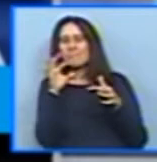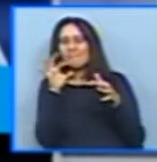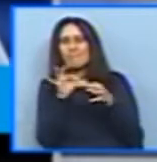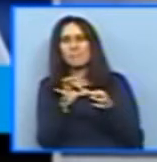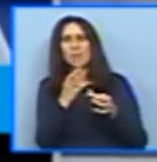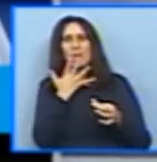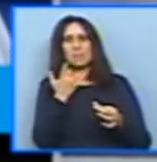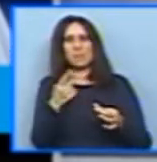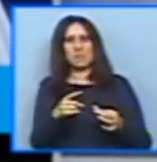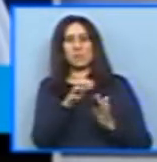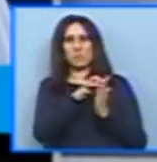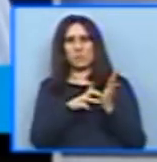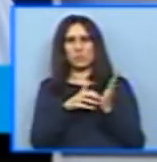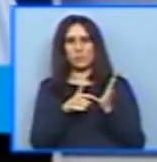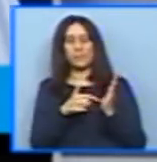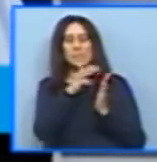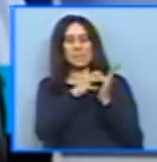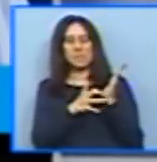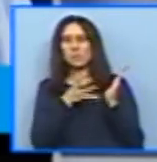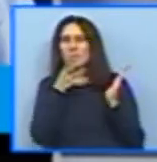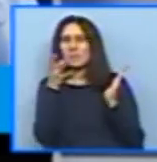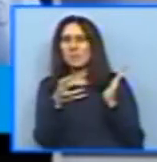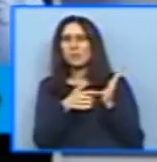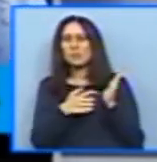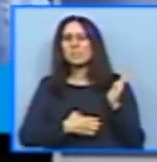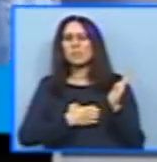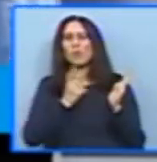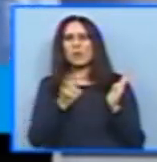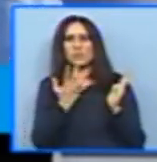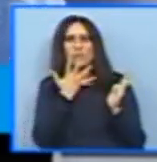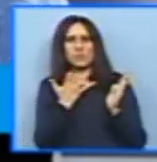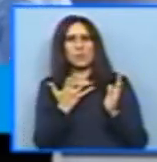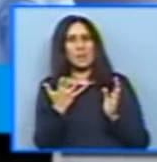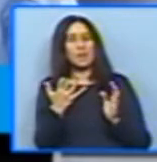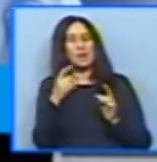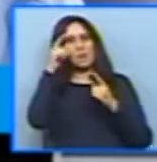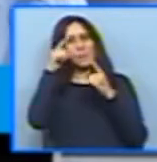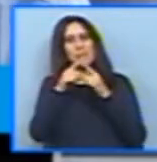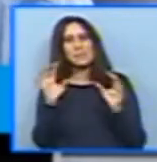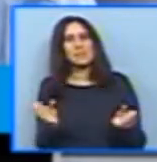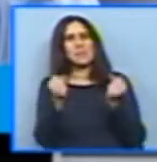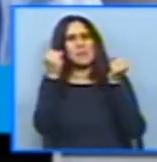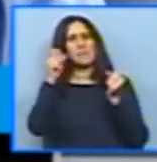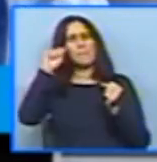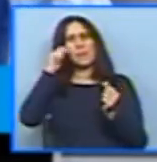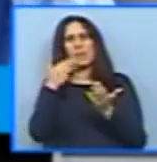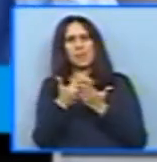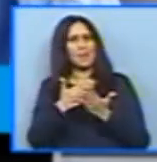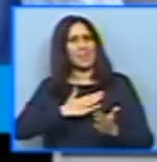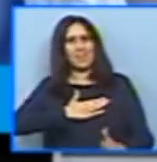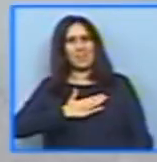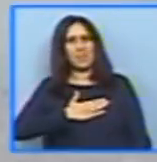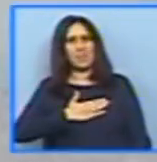aqui recorro então ao texto. E o texto diz qual é esse sentido muito preciso. É para o salvar, não para o condenar. Ou